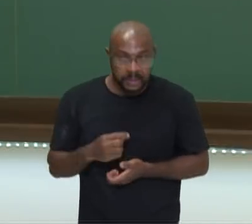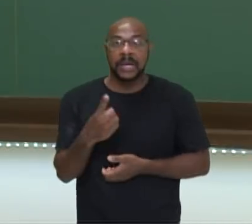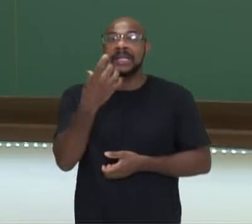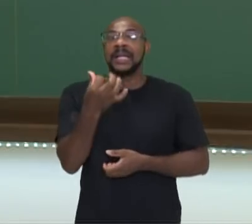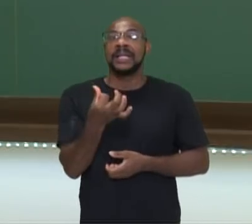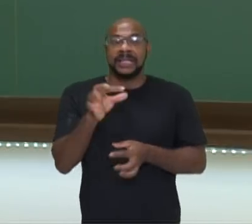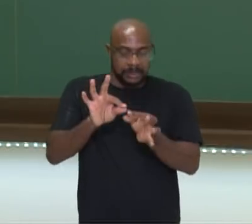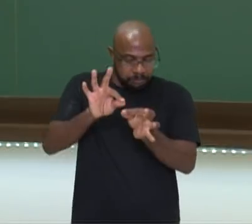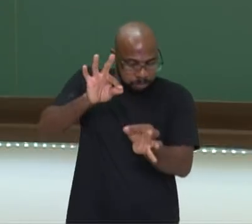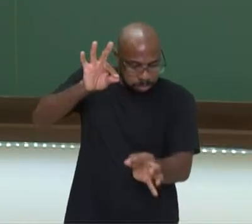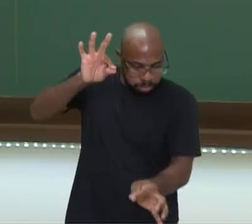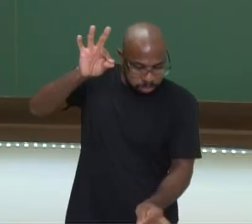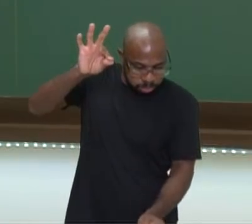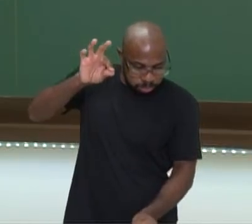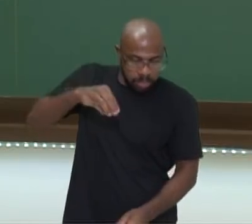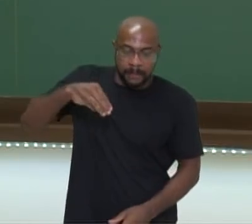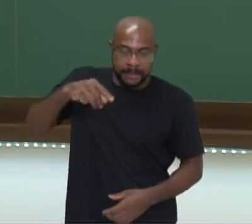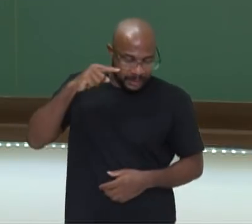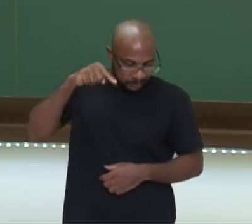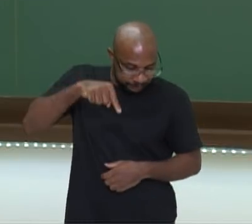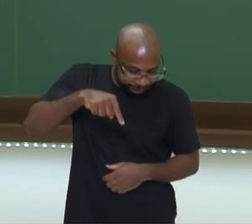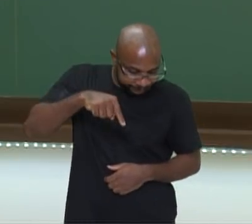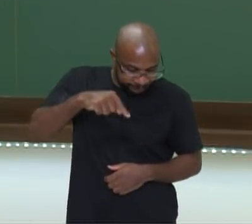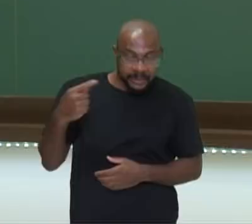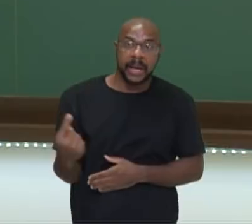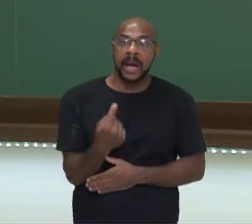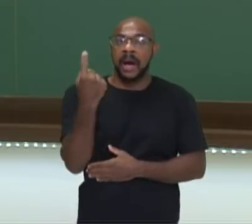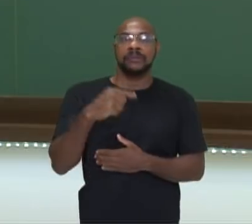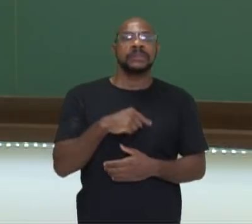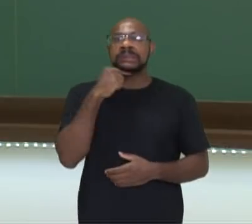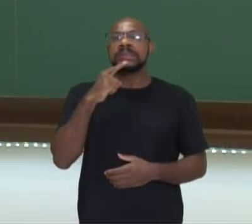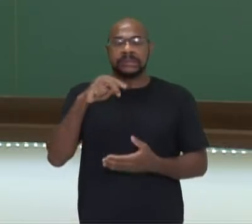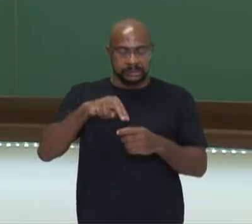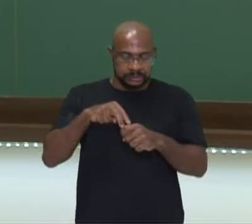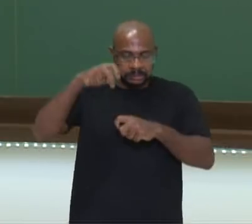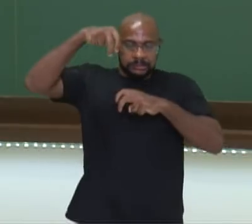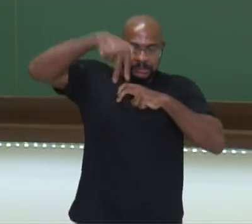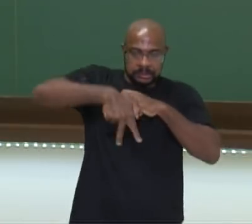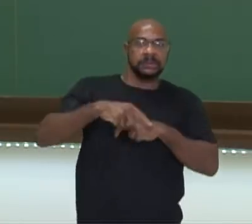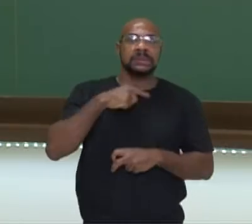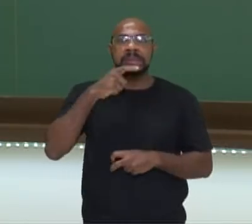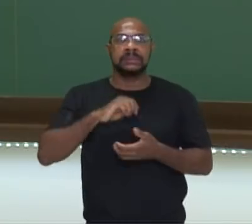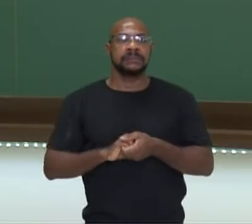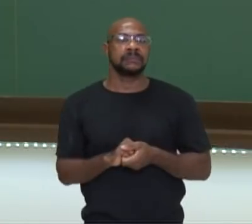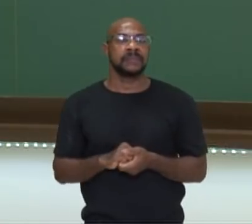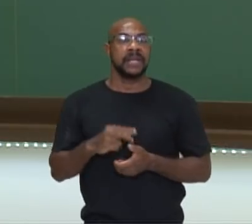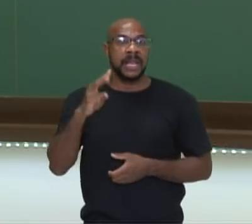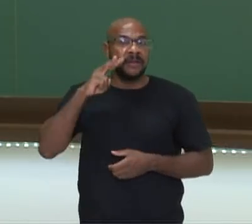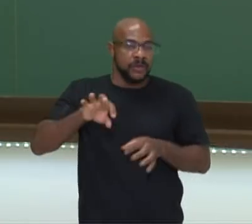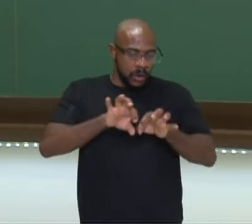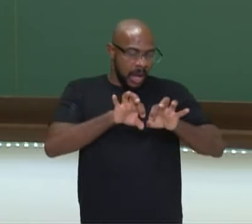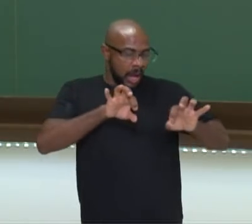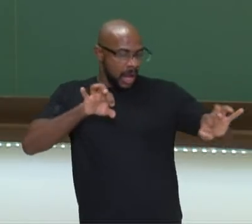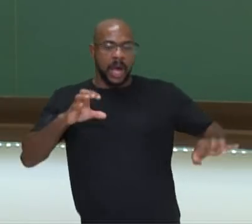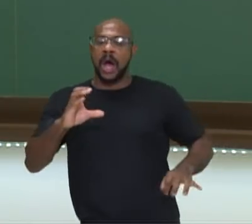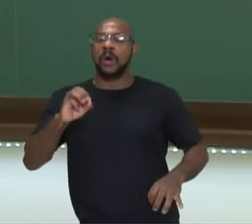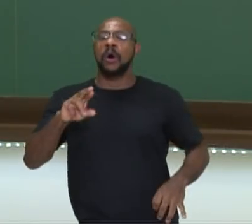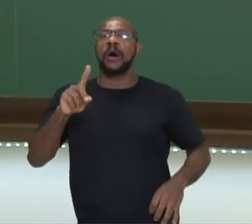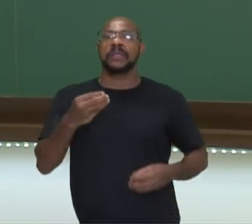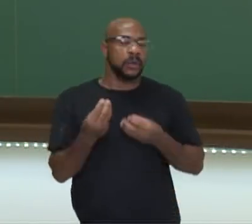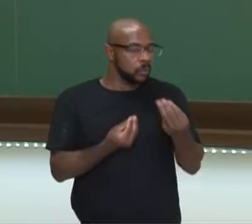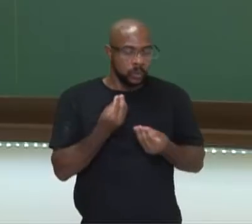certo? Após emendar as 3 cordas, o que ele vai poder fazer? Vamos olhar as alternativas? Confere lá comigo.